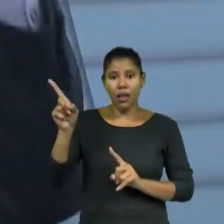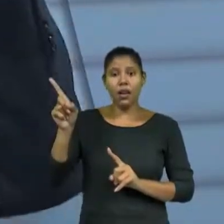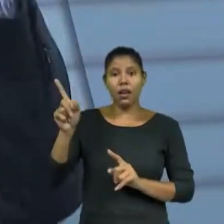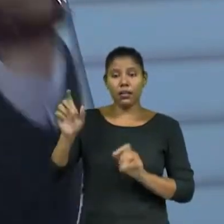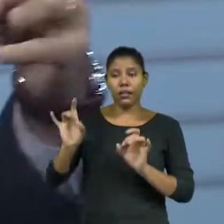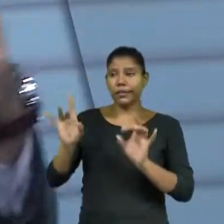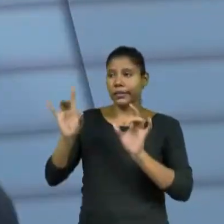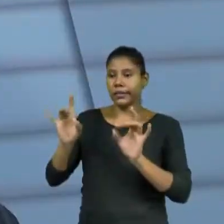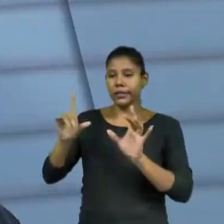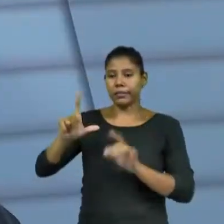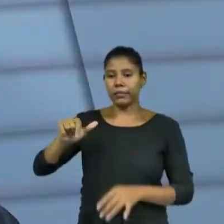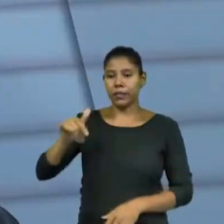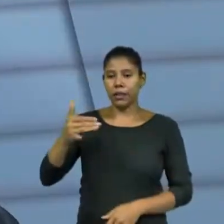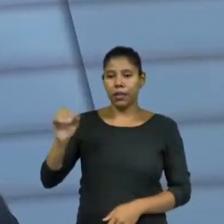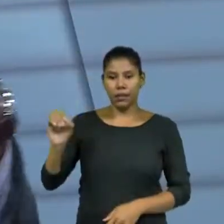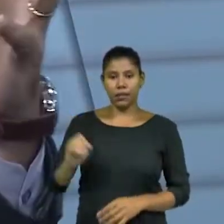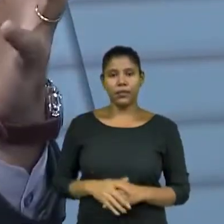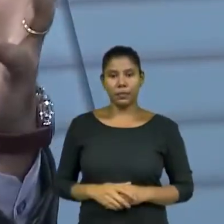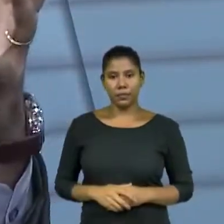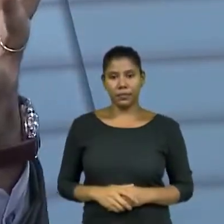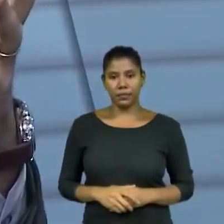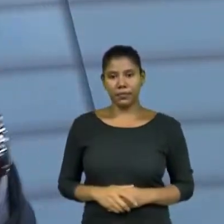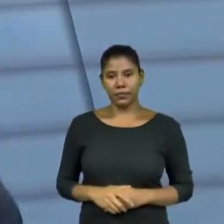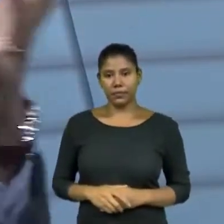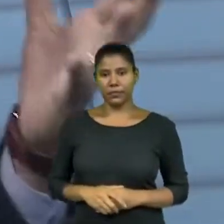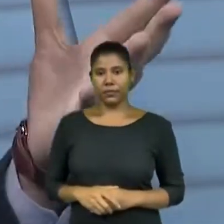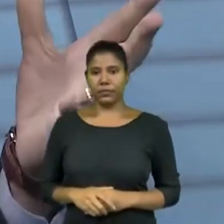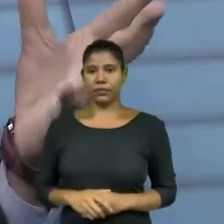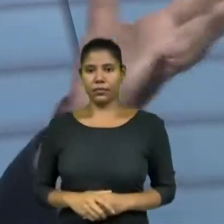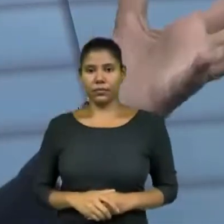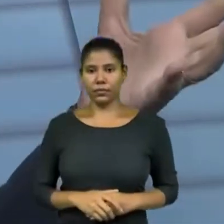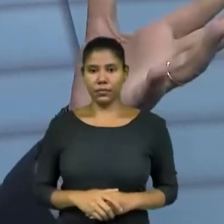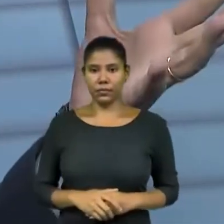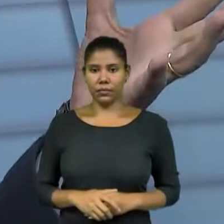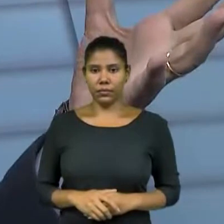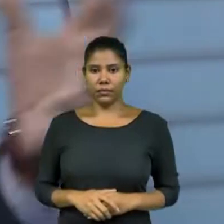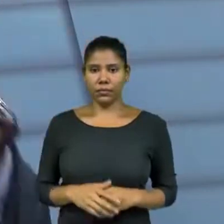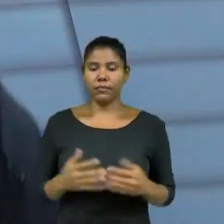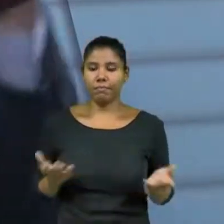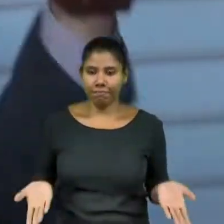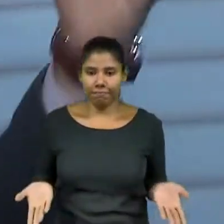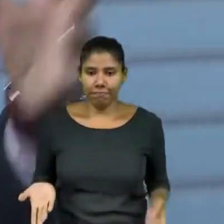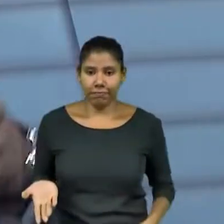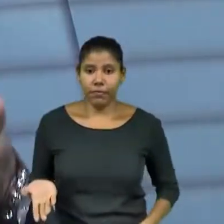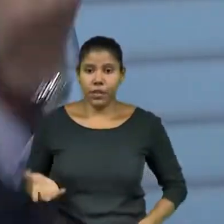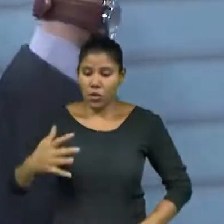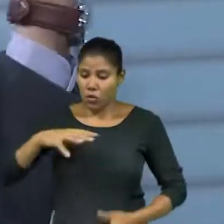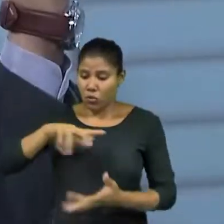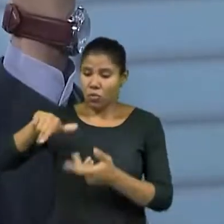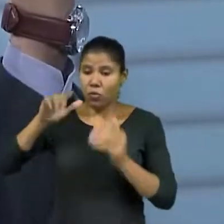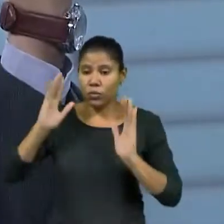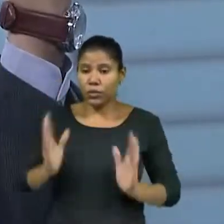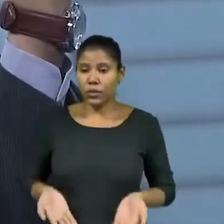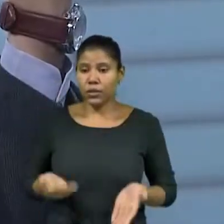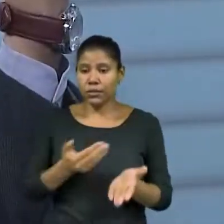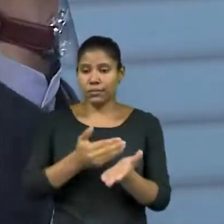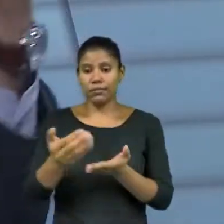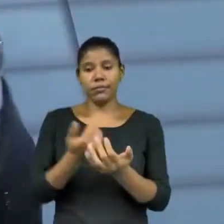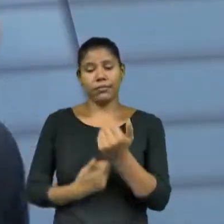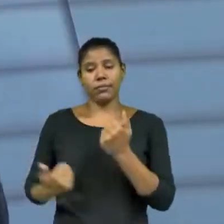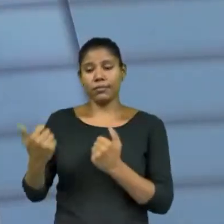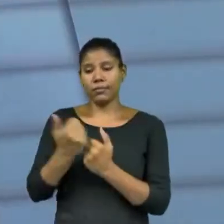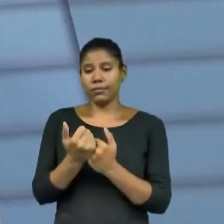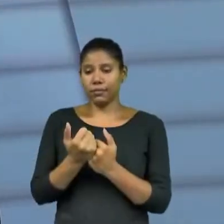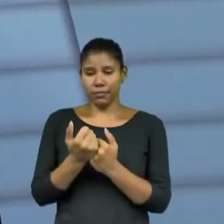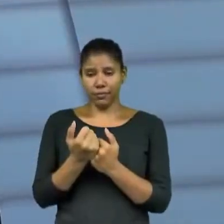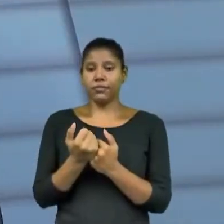leilão de geração de energia a carvão, a óleo diesel. É um absurdo, quanto que o mundo todo está... É uma energia superada. Ainda ao contrário, nós